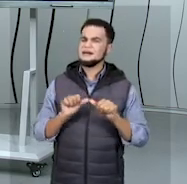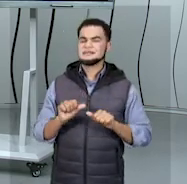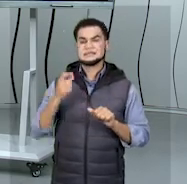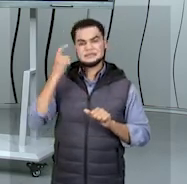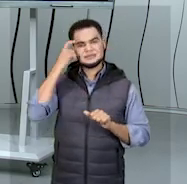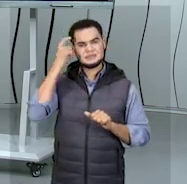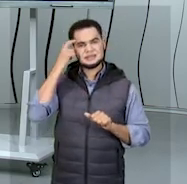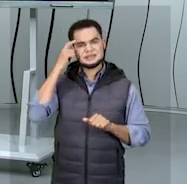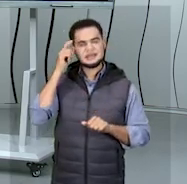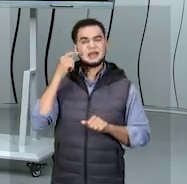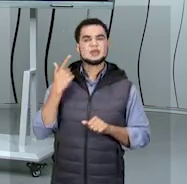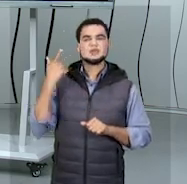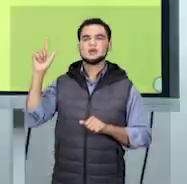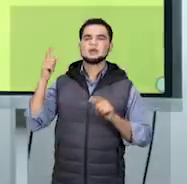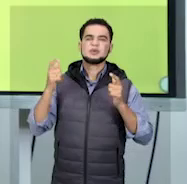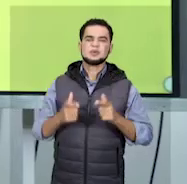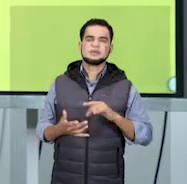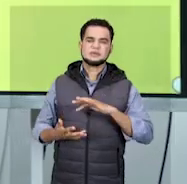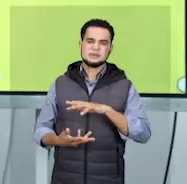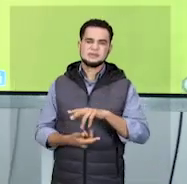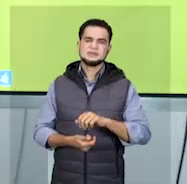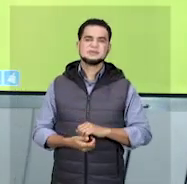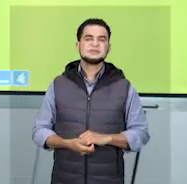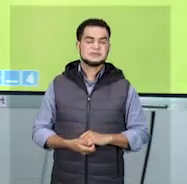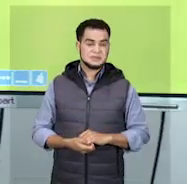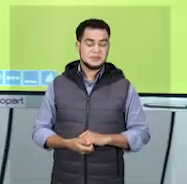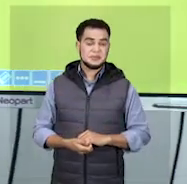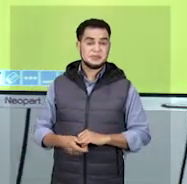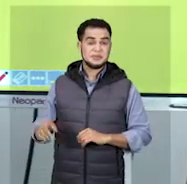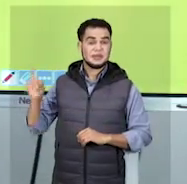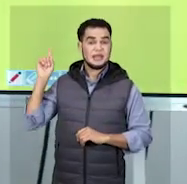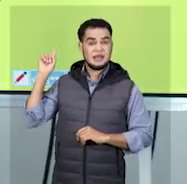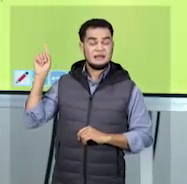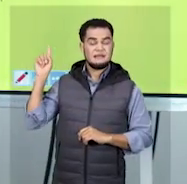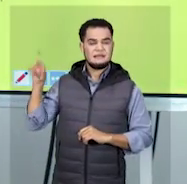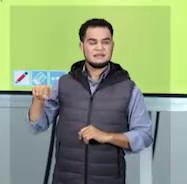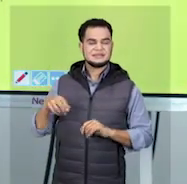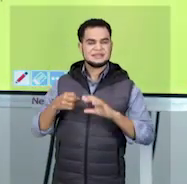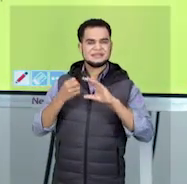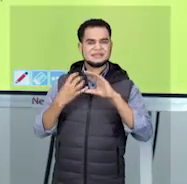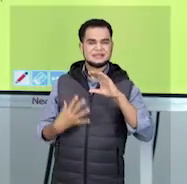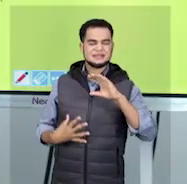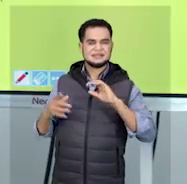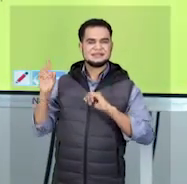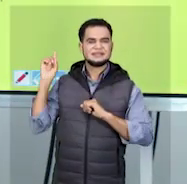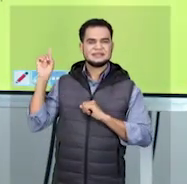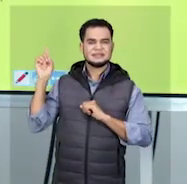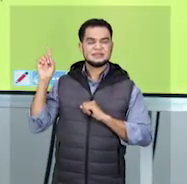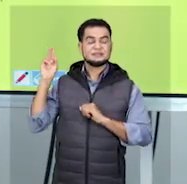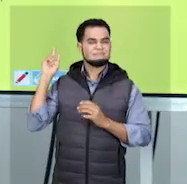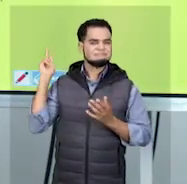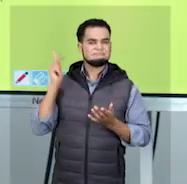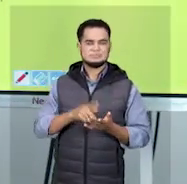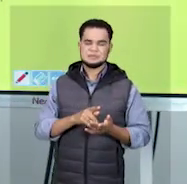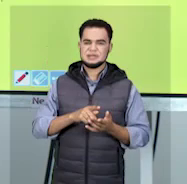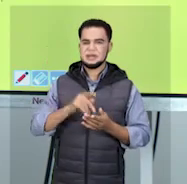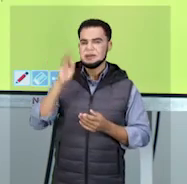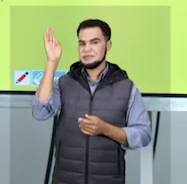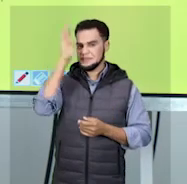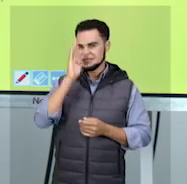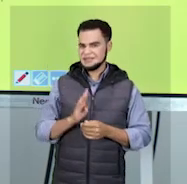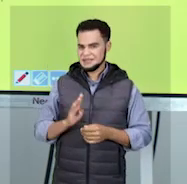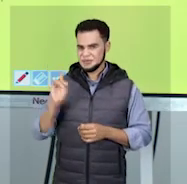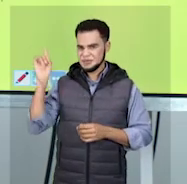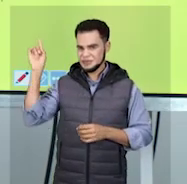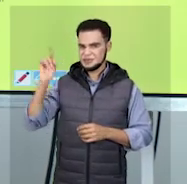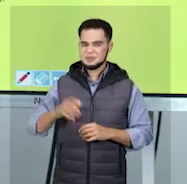lugares do mundo, tá? Então, essa aqui são as características do realismo